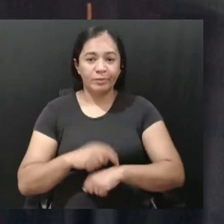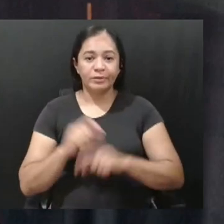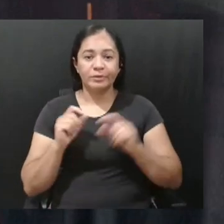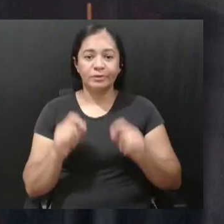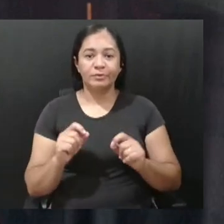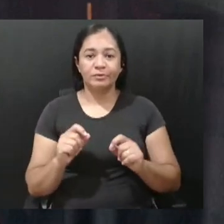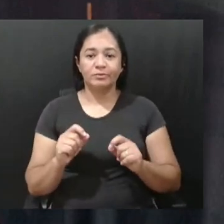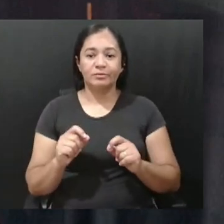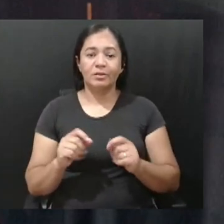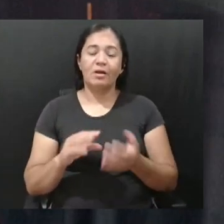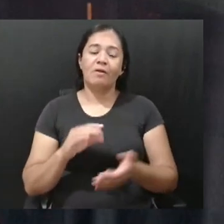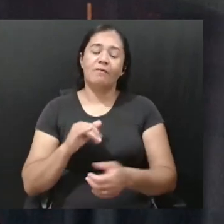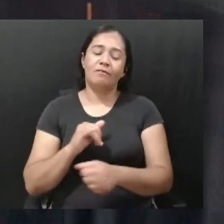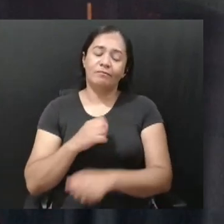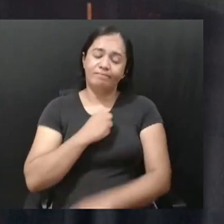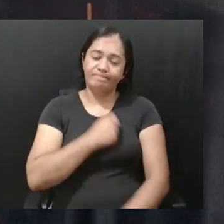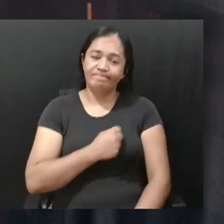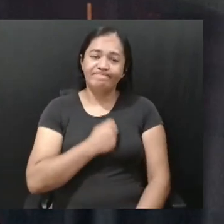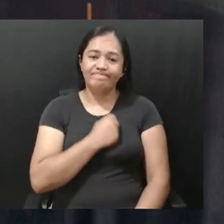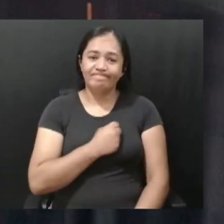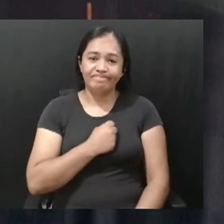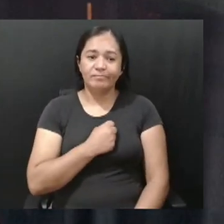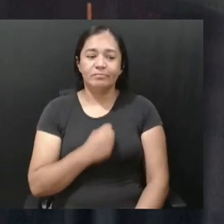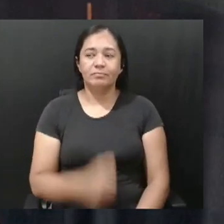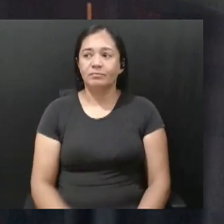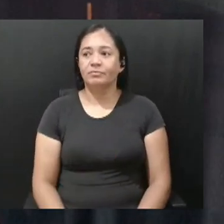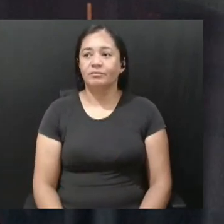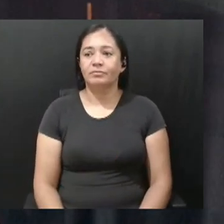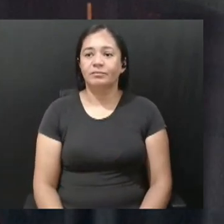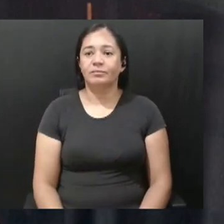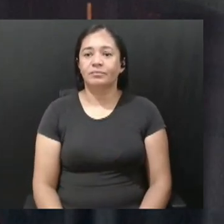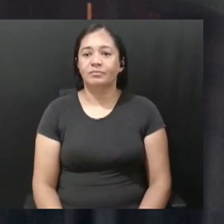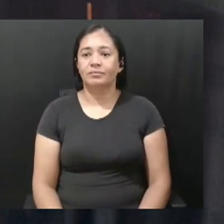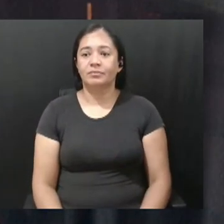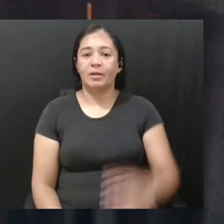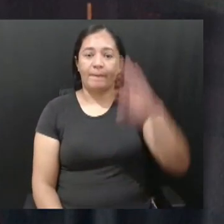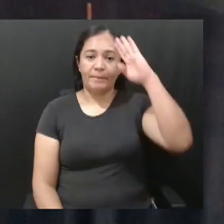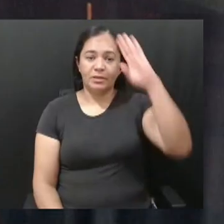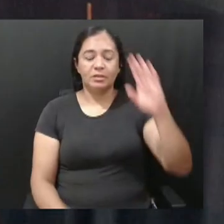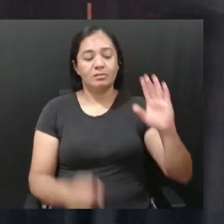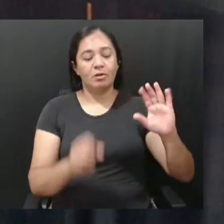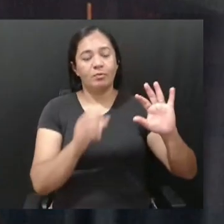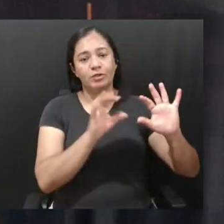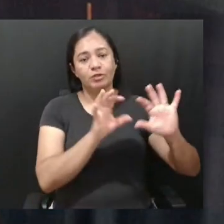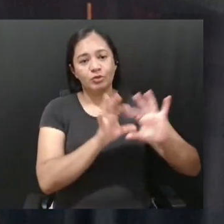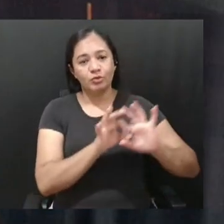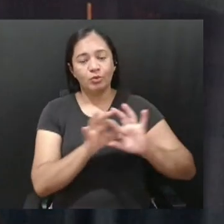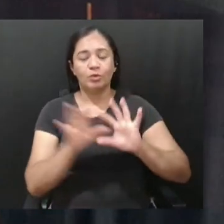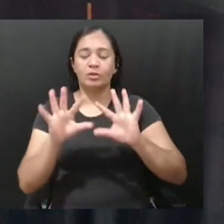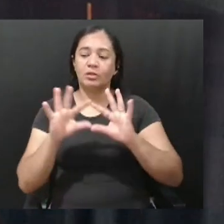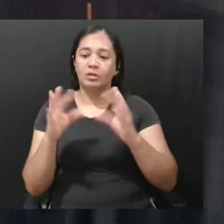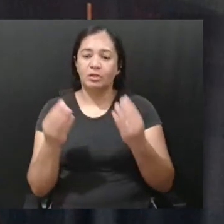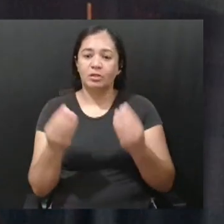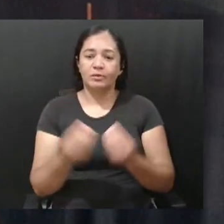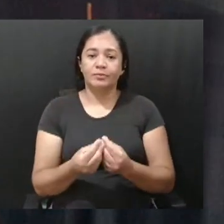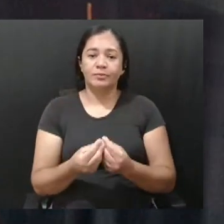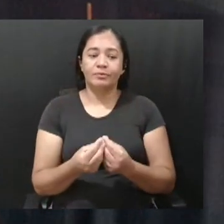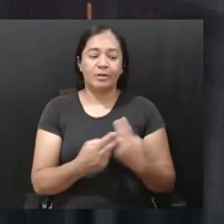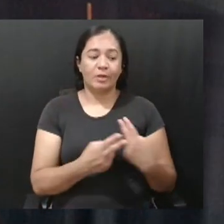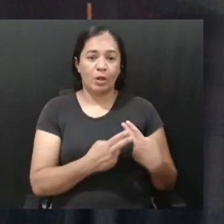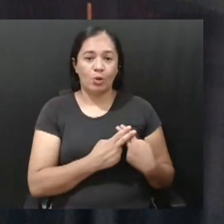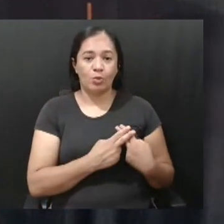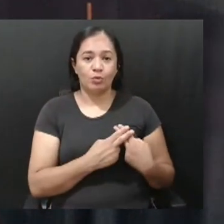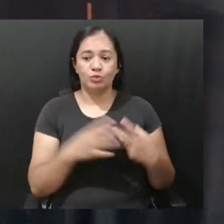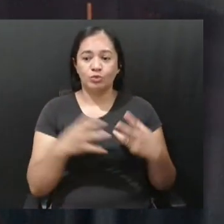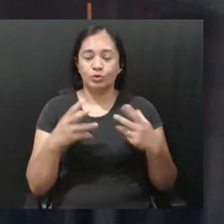muito Uhum. grande, né, mas principalmente falando desse contexto familiar, né, é um luto que todo mundo ali divide,